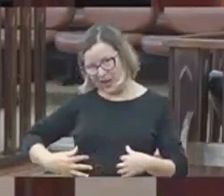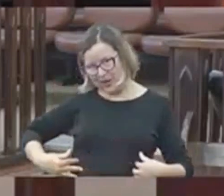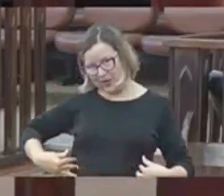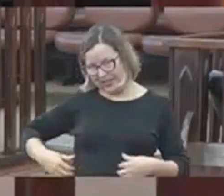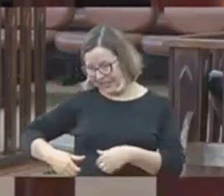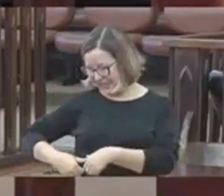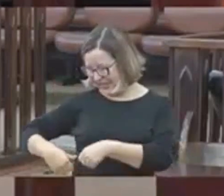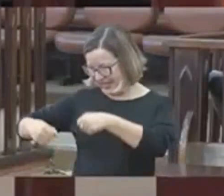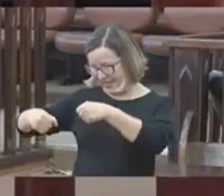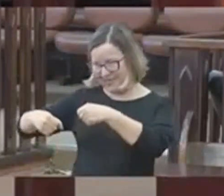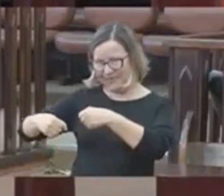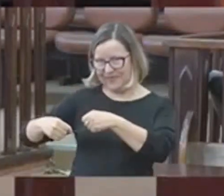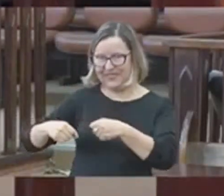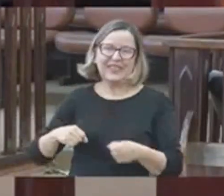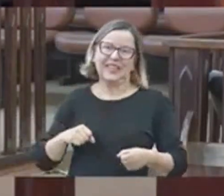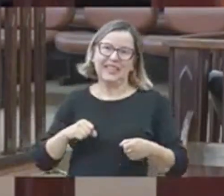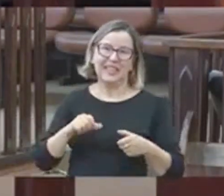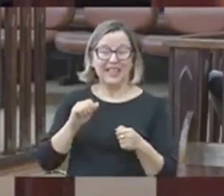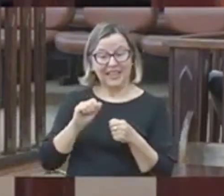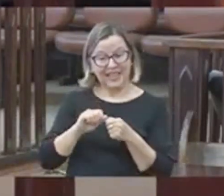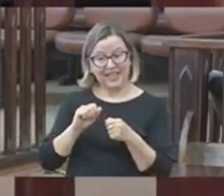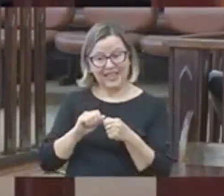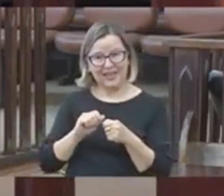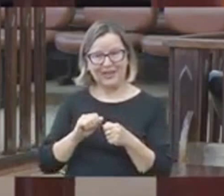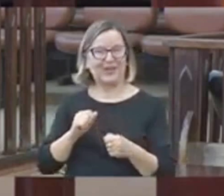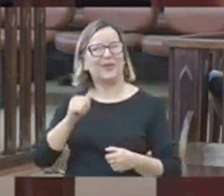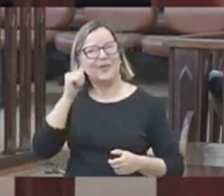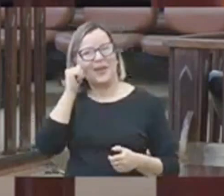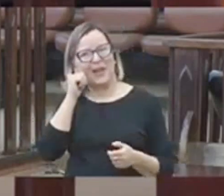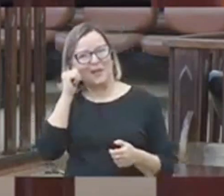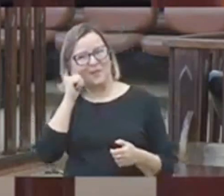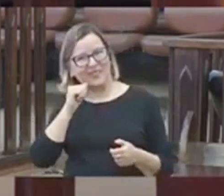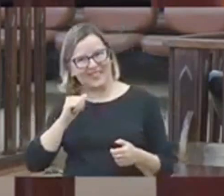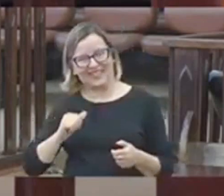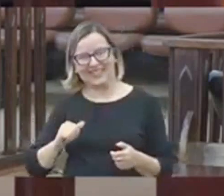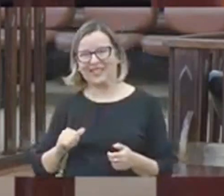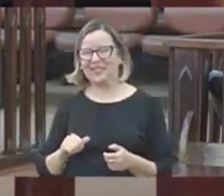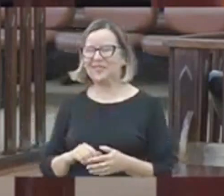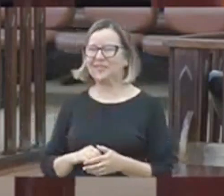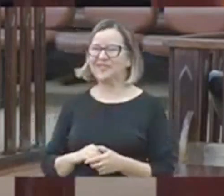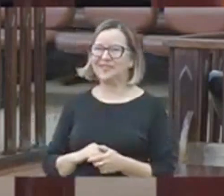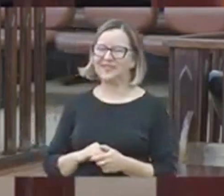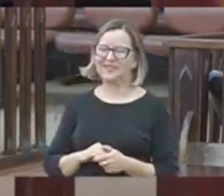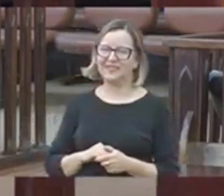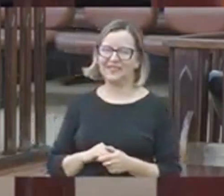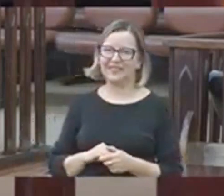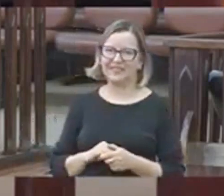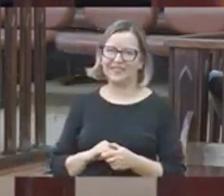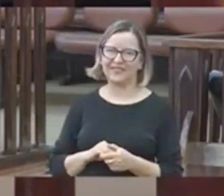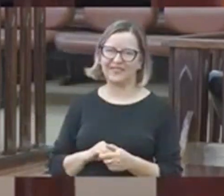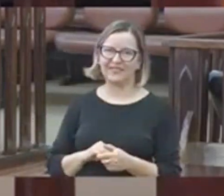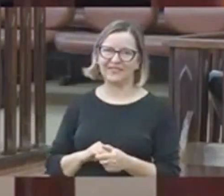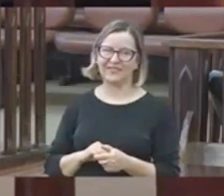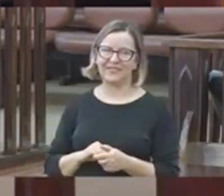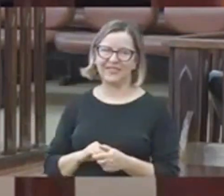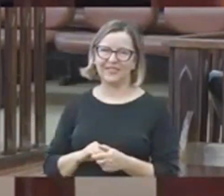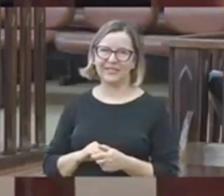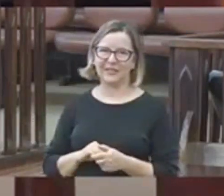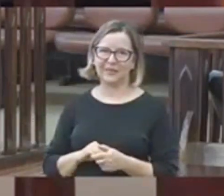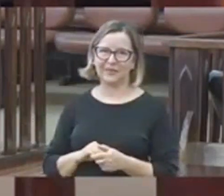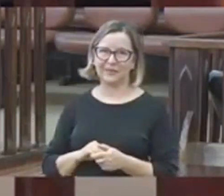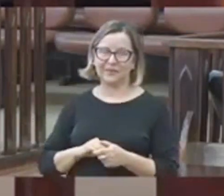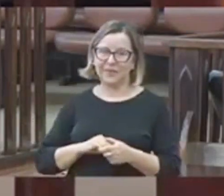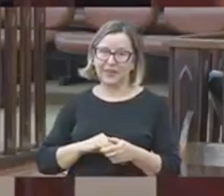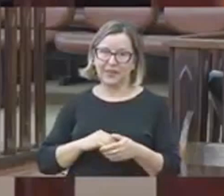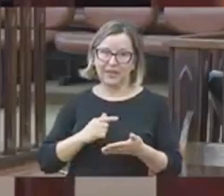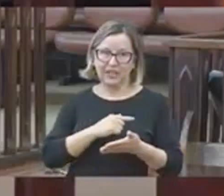depois você pode abrir o livro de Gênesis, capítulo 2, do versículo 23 a 35, para ver isso. Nós vamos focalizar o